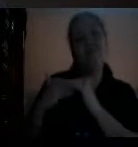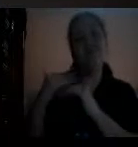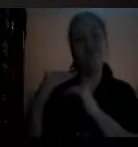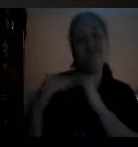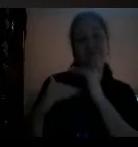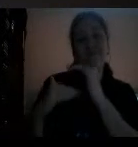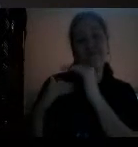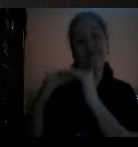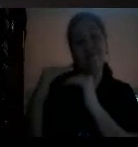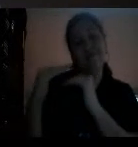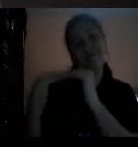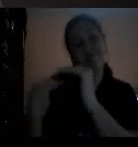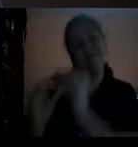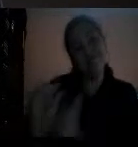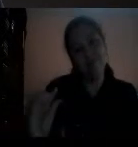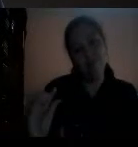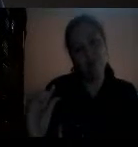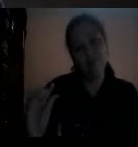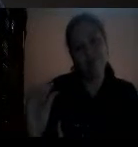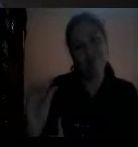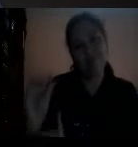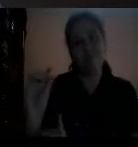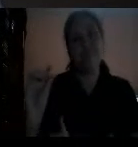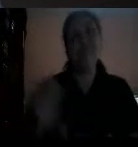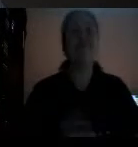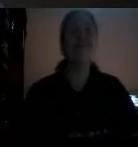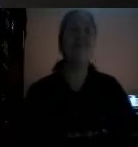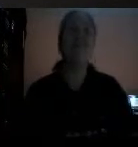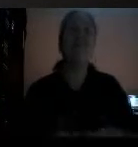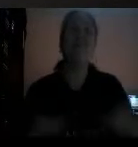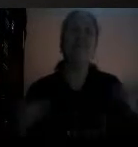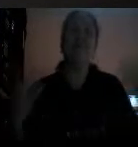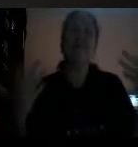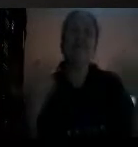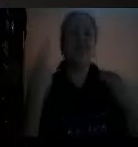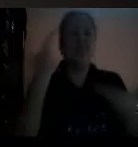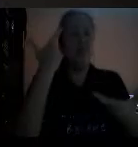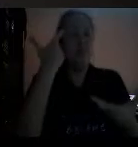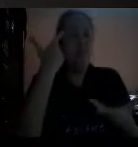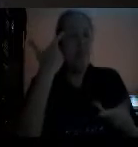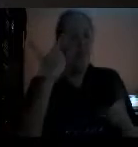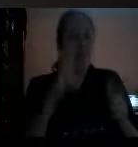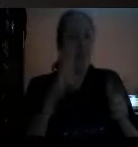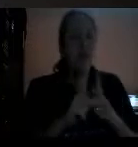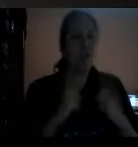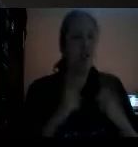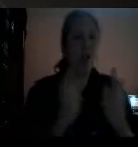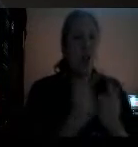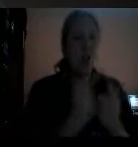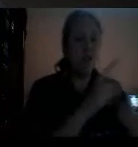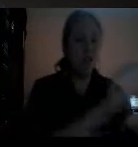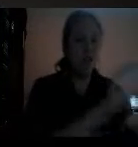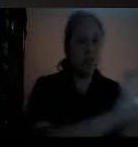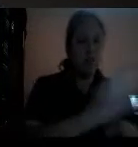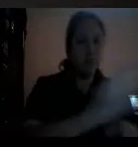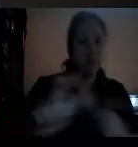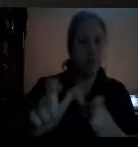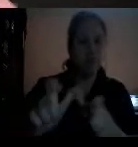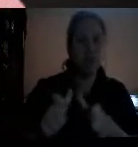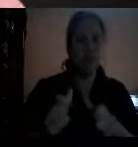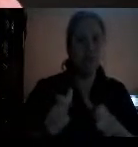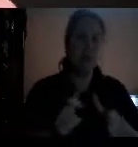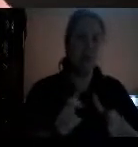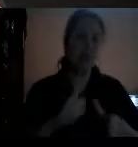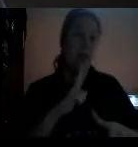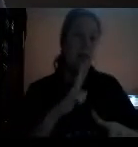visão hatzeliana geográfica, você tem o quê? Estados que se desenvolvem ao ponto de terem o direito,